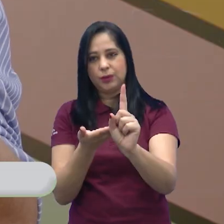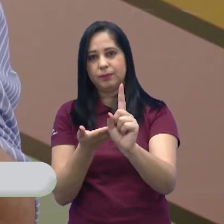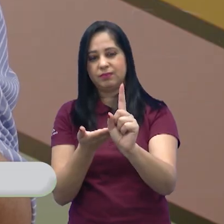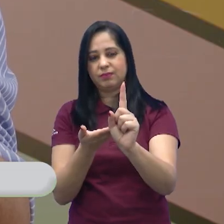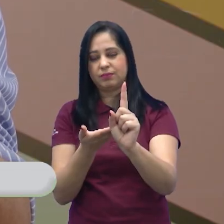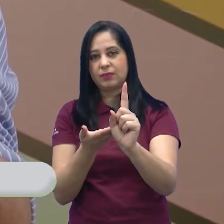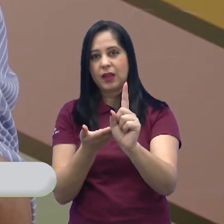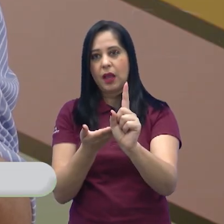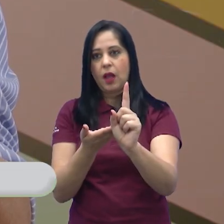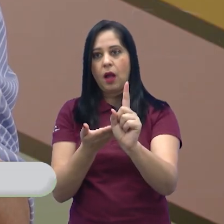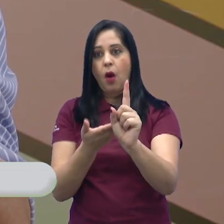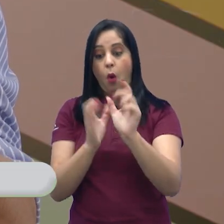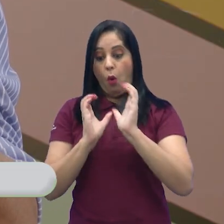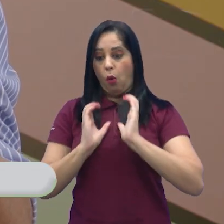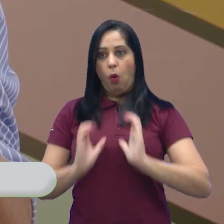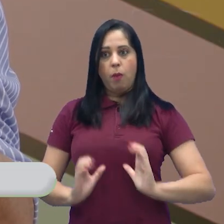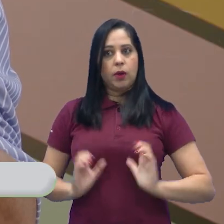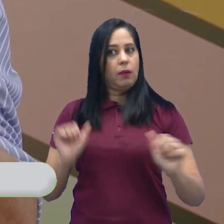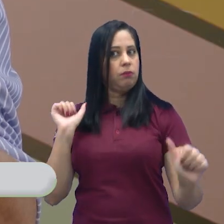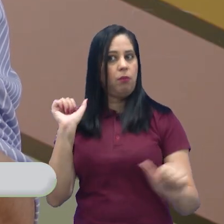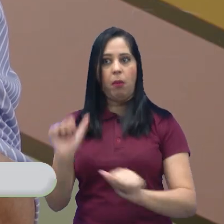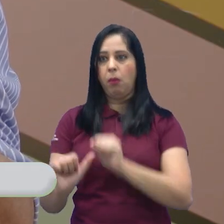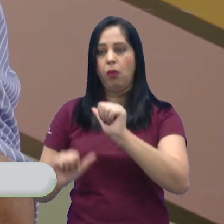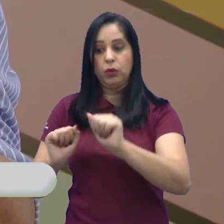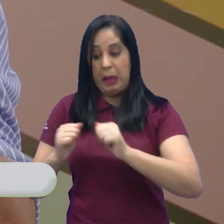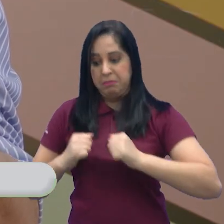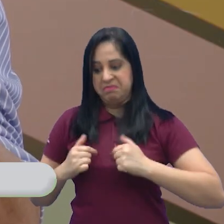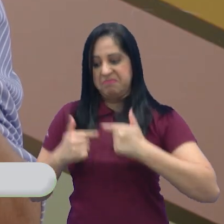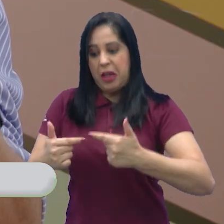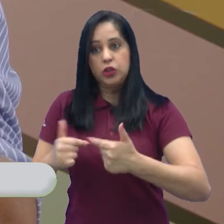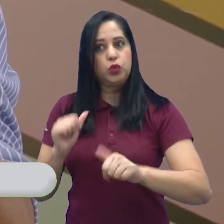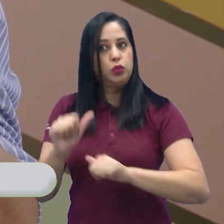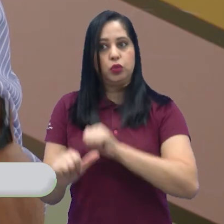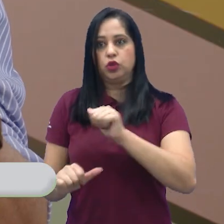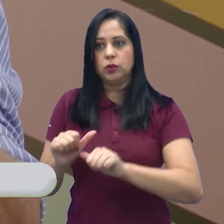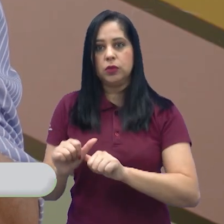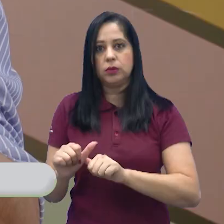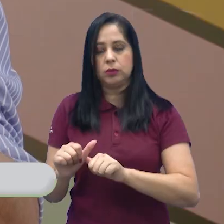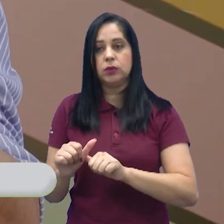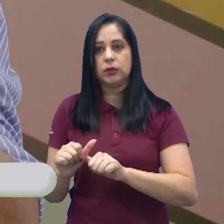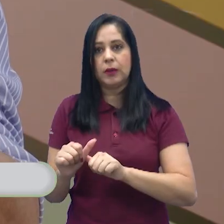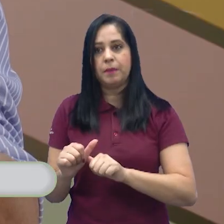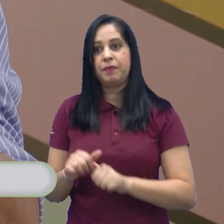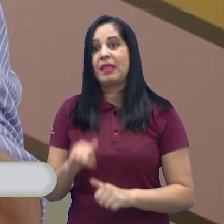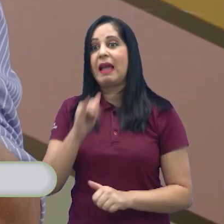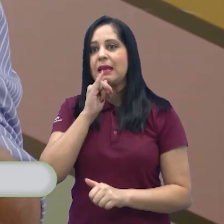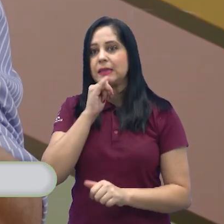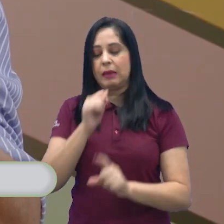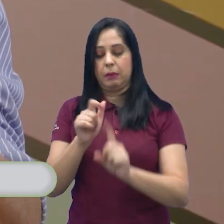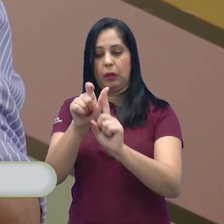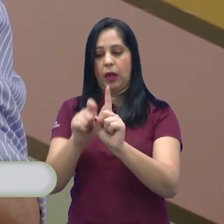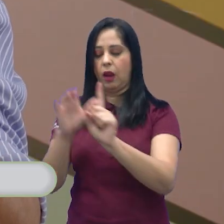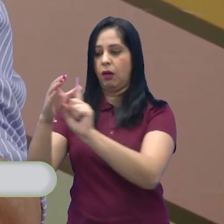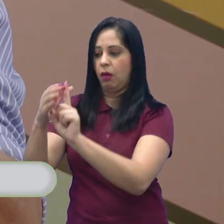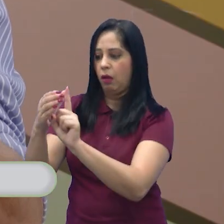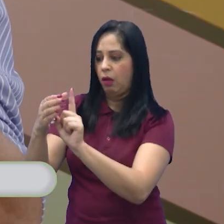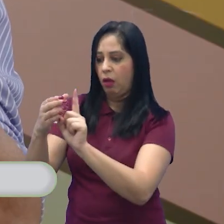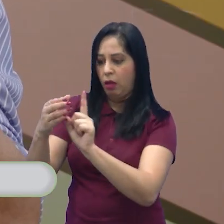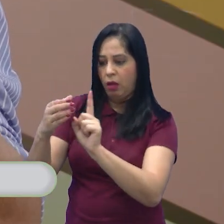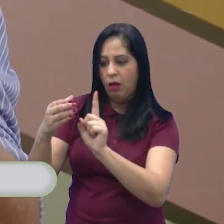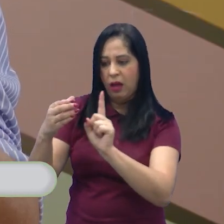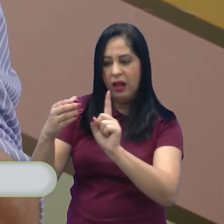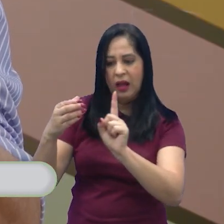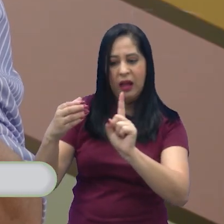muito o comportamento dela. Então, ela deixa, a socialização dela começa a ficar diferente,